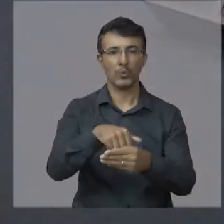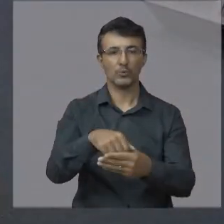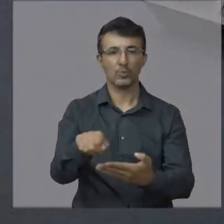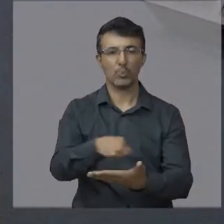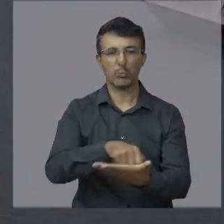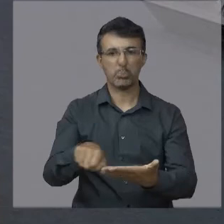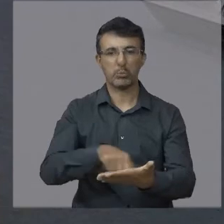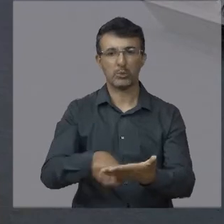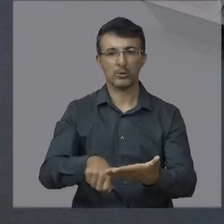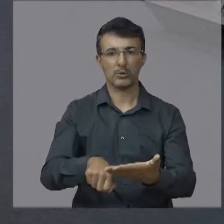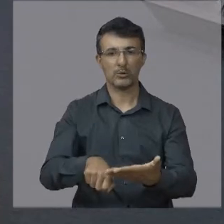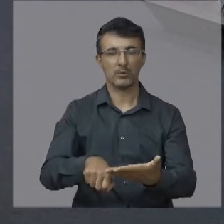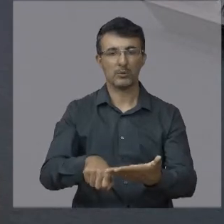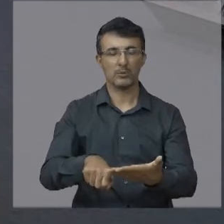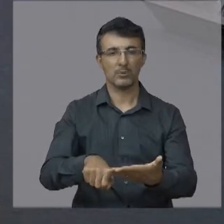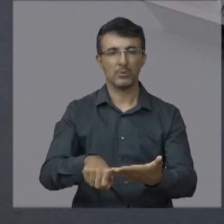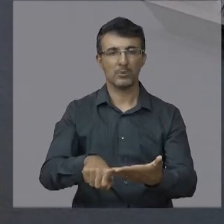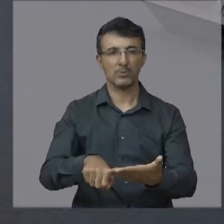17 votos